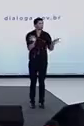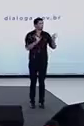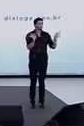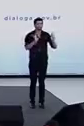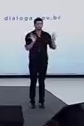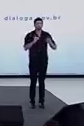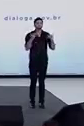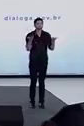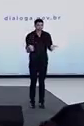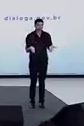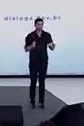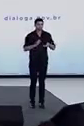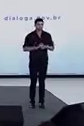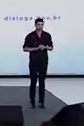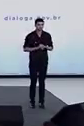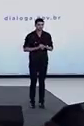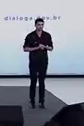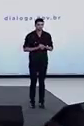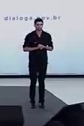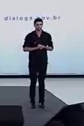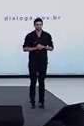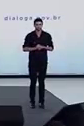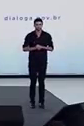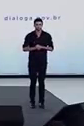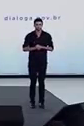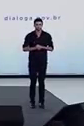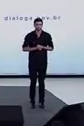Não? Bom,